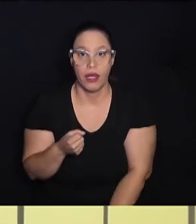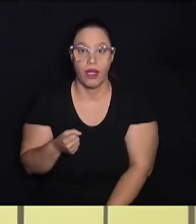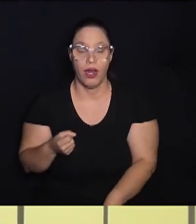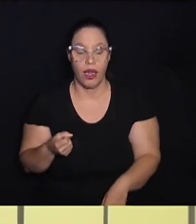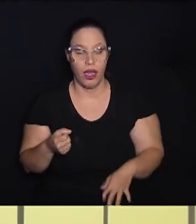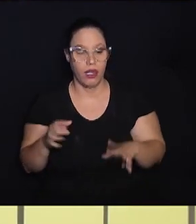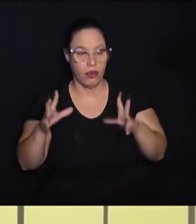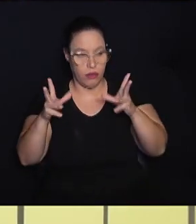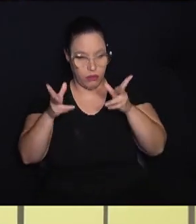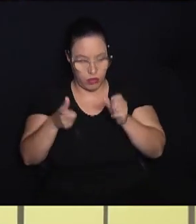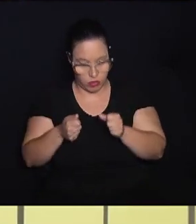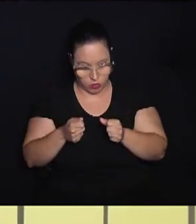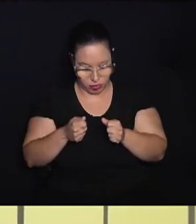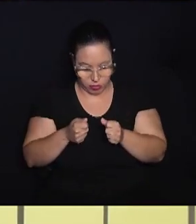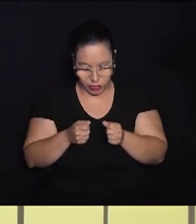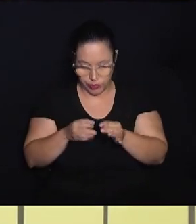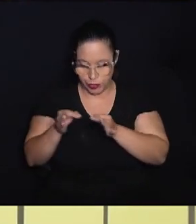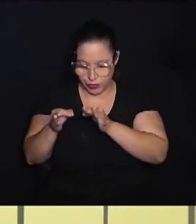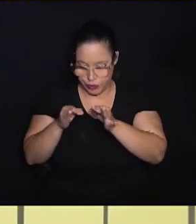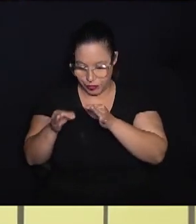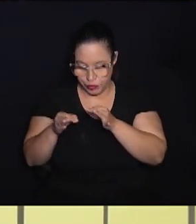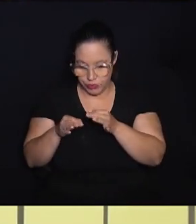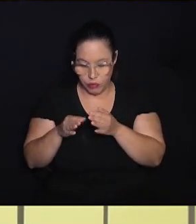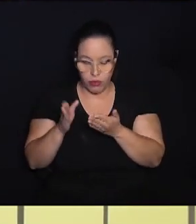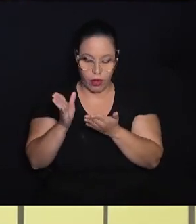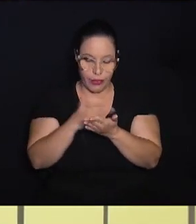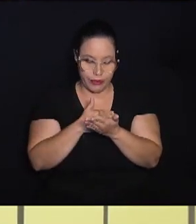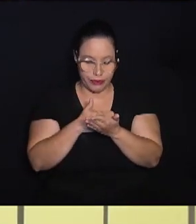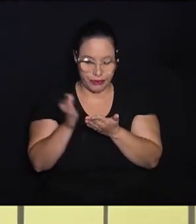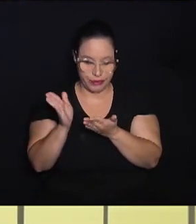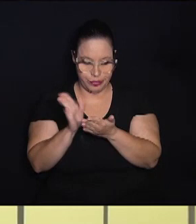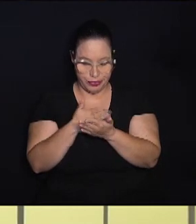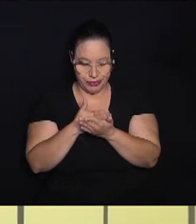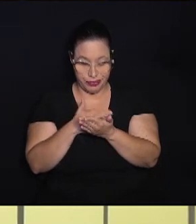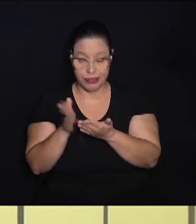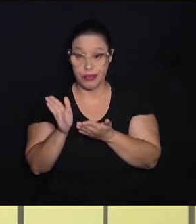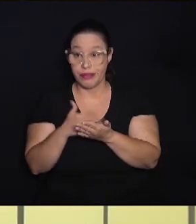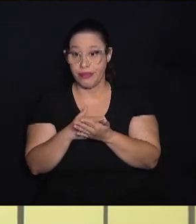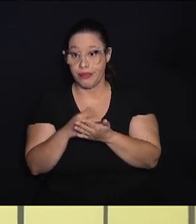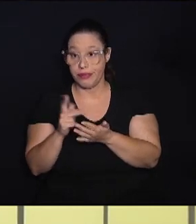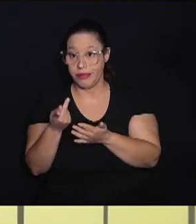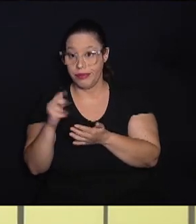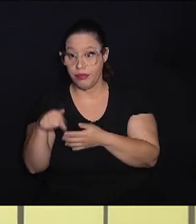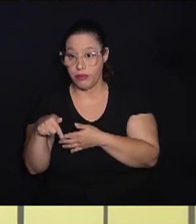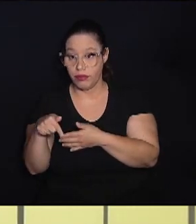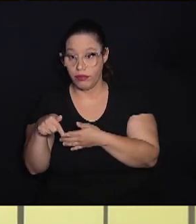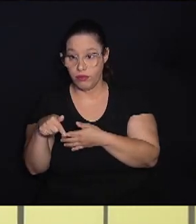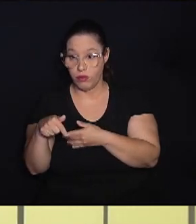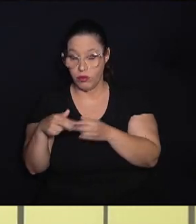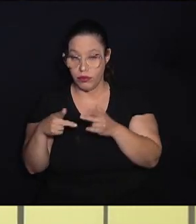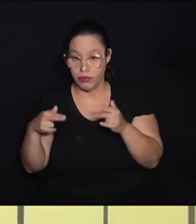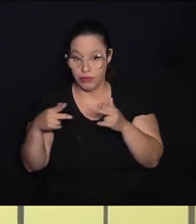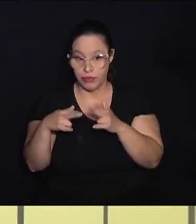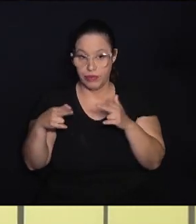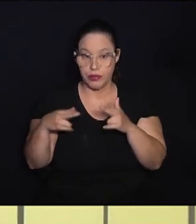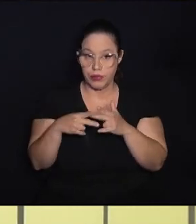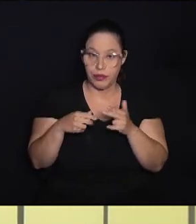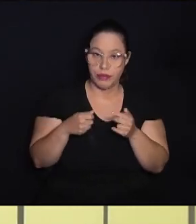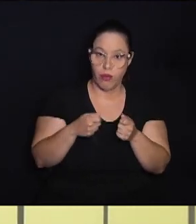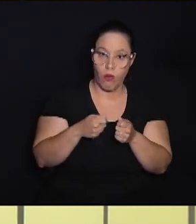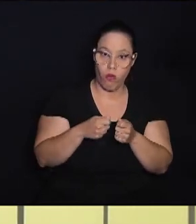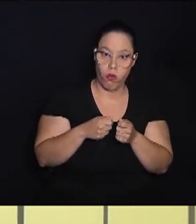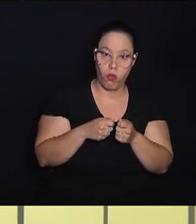leitores de quadrinho com eh com com com públicos diferentes do que desse nicho que a gente tá sempre acostumado que